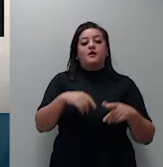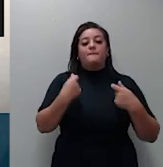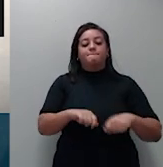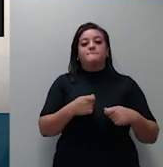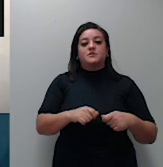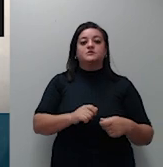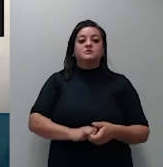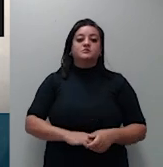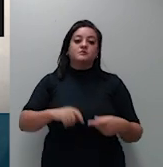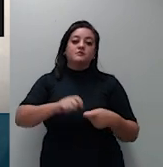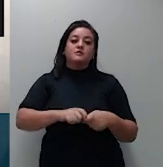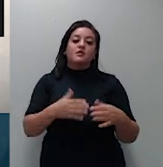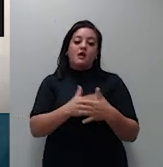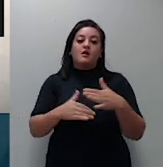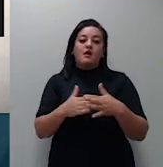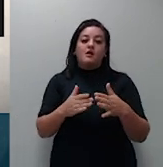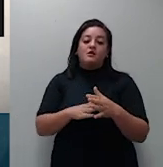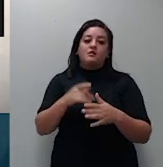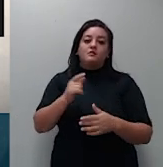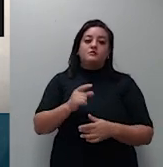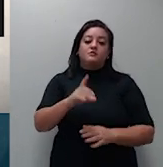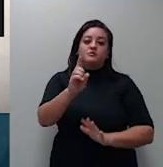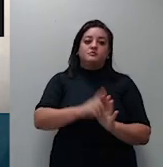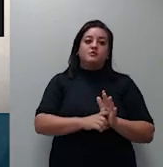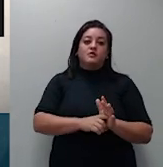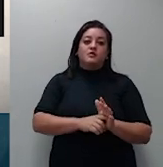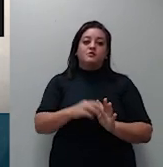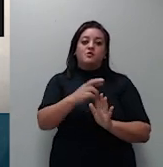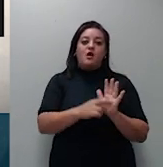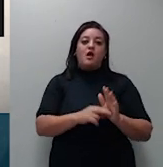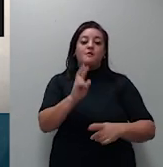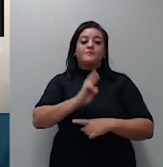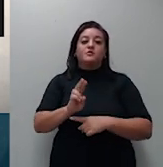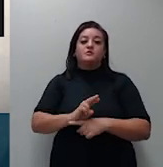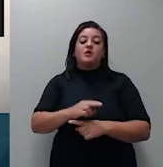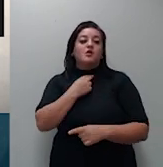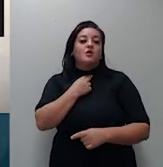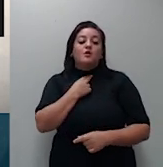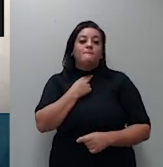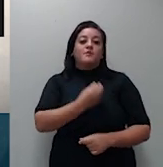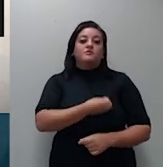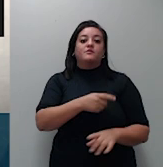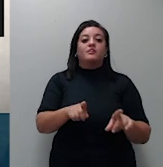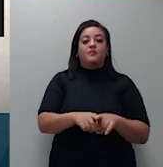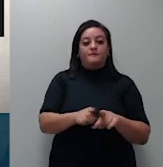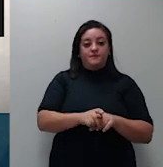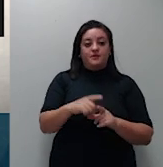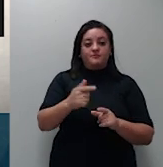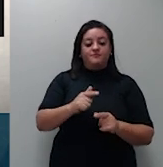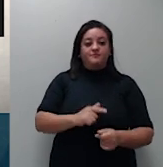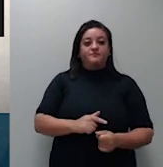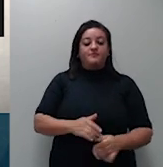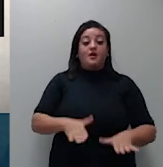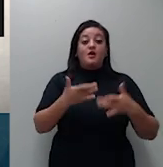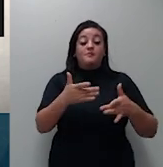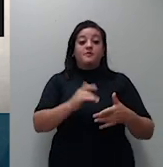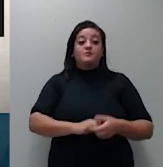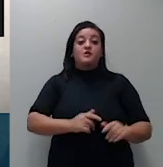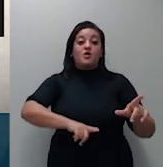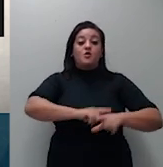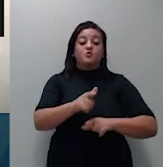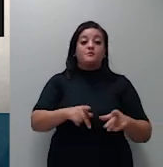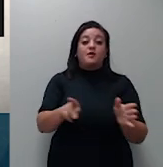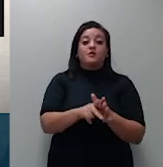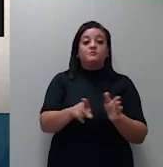tornando ineficaz a norma protetiva que não pode conviver tolerar e premiar atuação do agente em